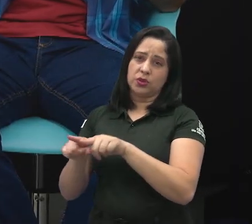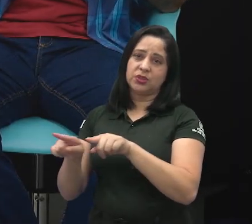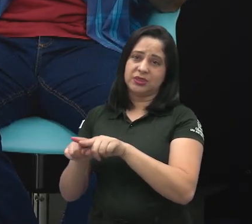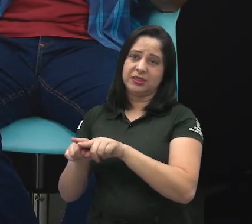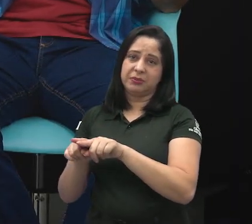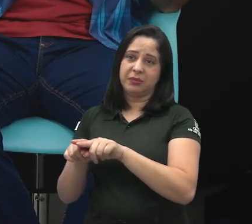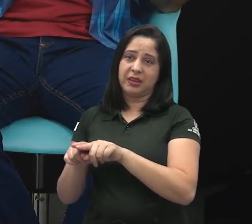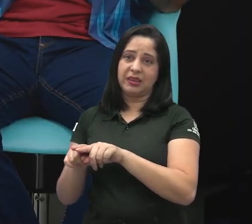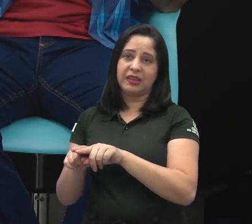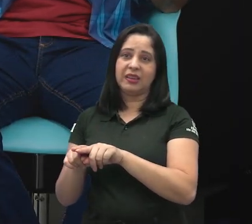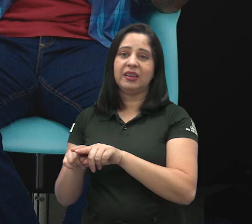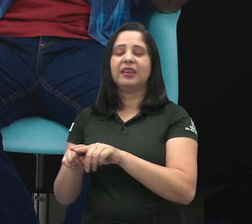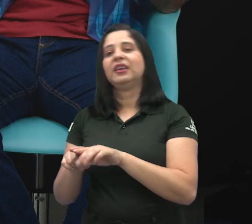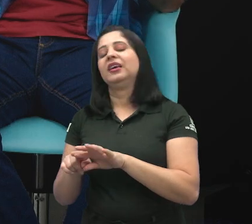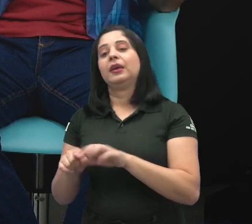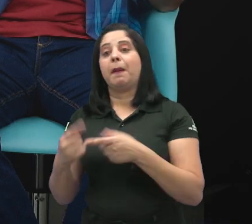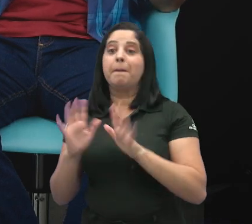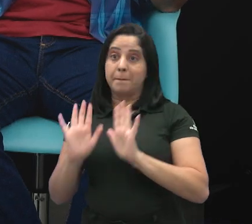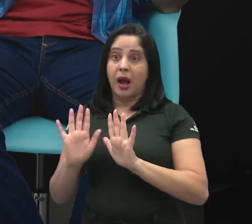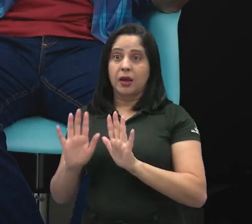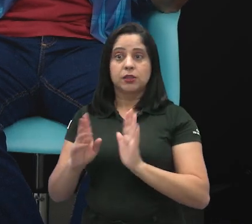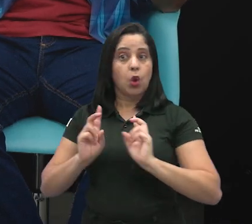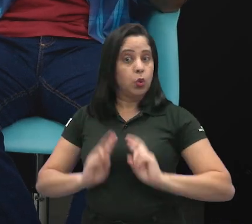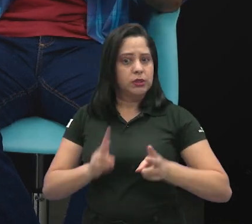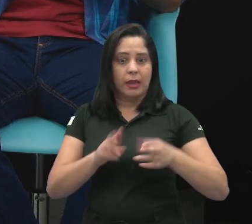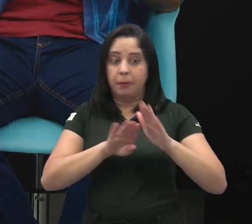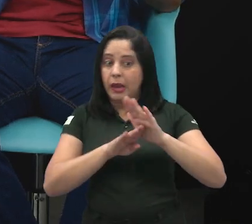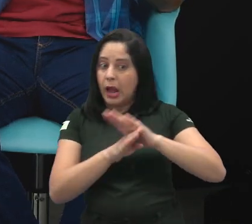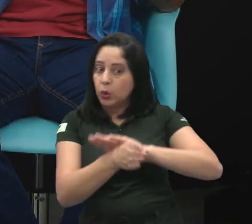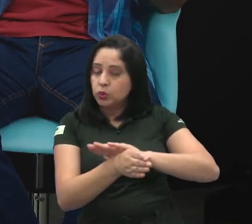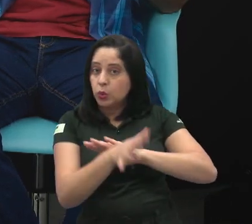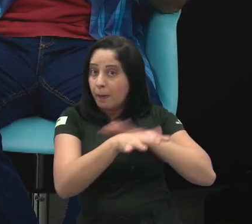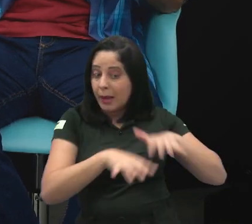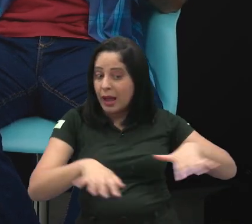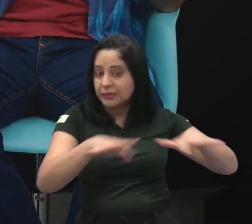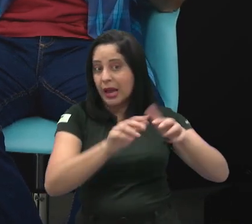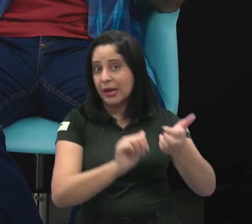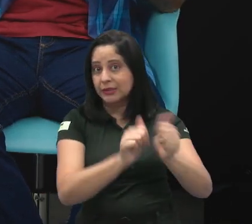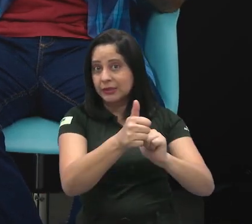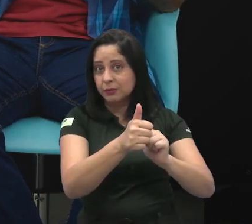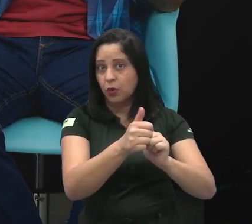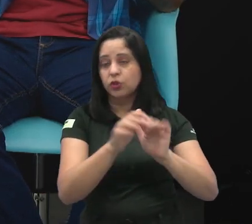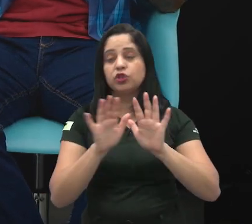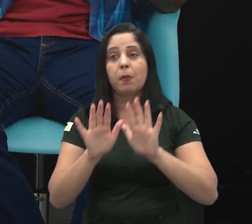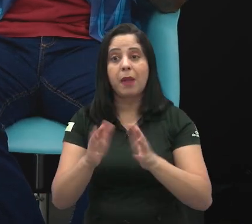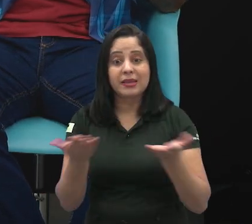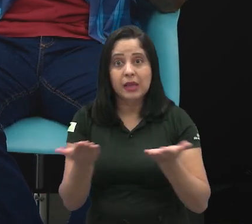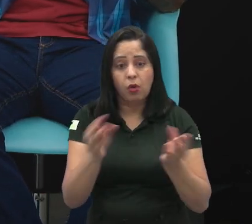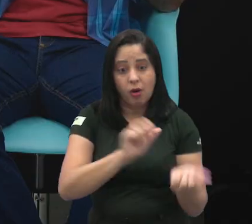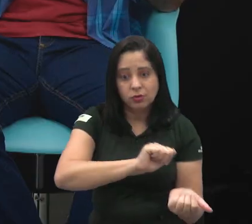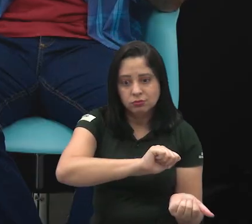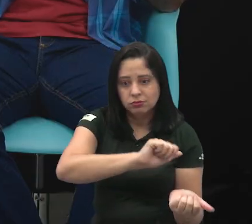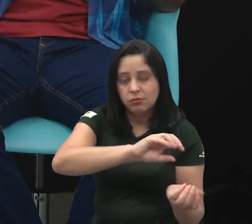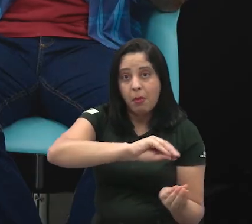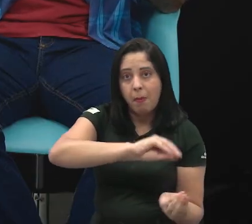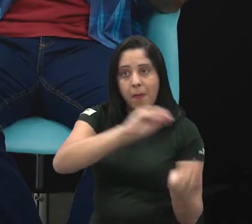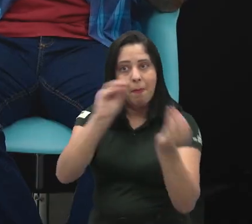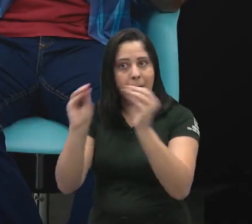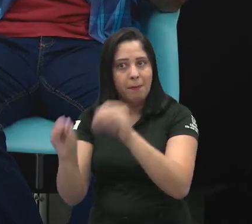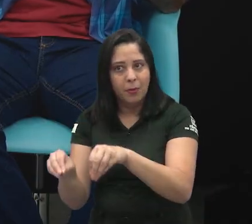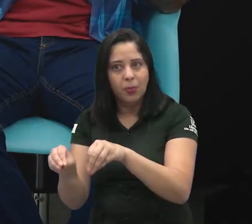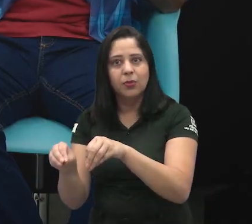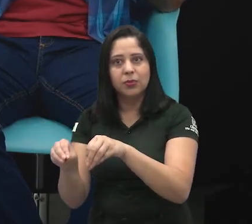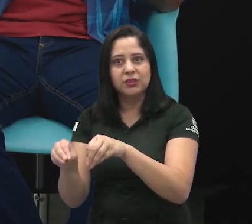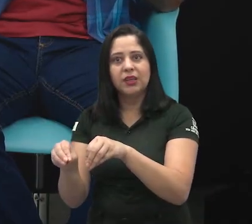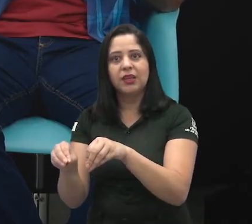o esporte ou futebol, ou coisas que eu acompanho desde muito pequeno. Mas, para mim, particularmente, além dessa mudança, dessa saída da